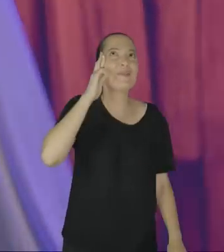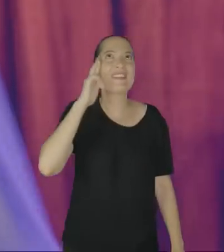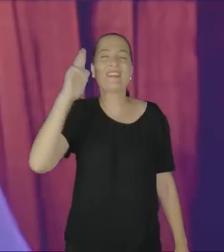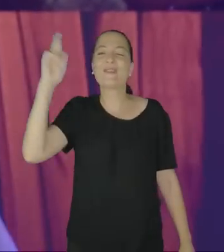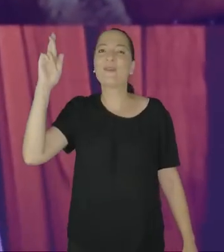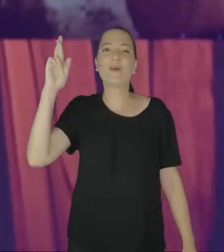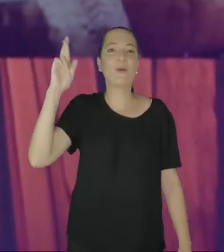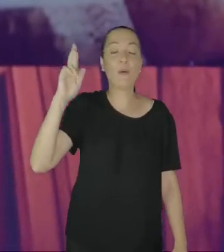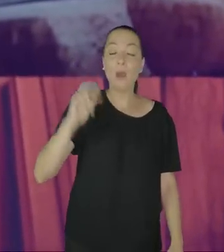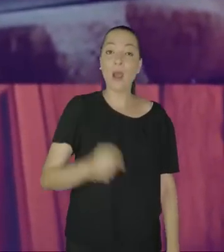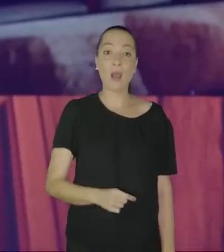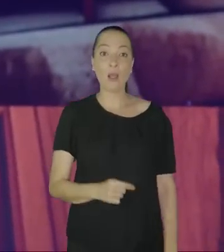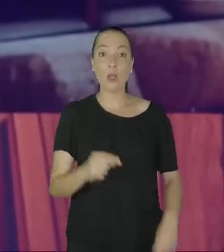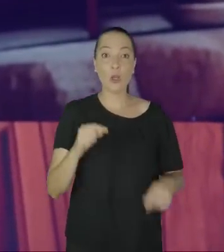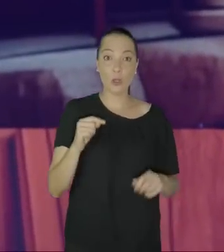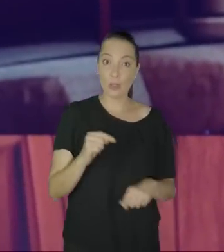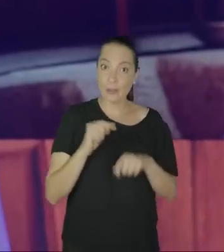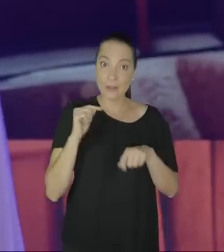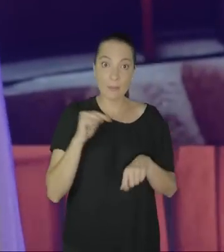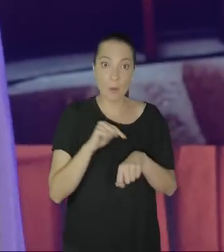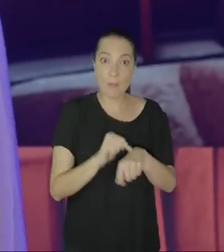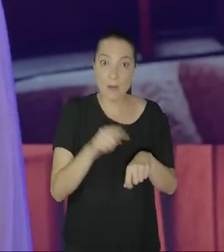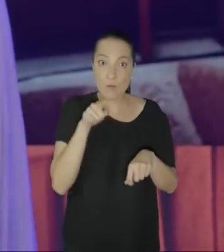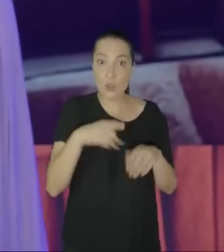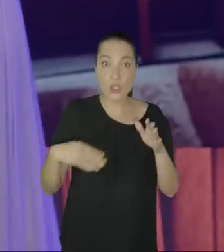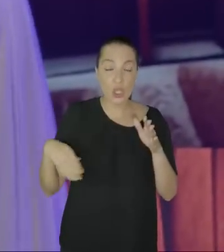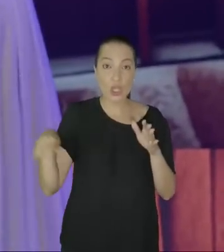Quando eu ouvi a sua saudação,